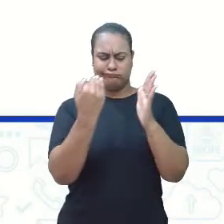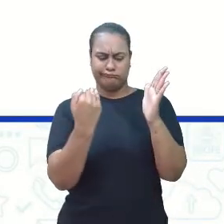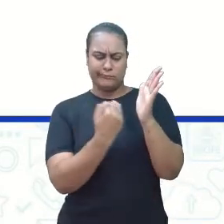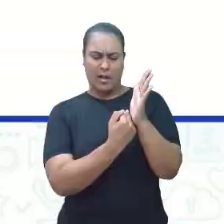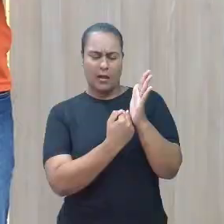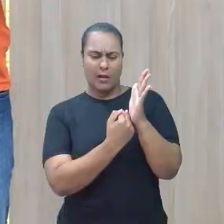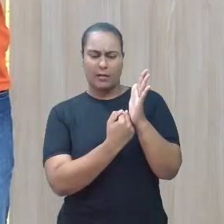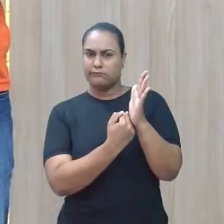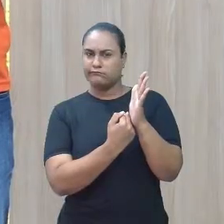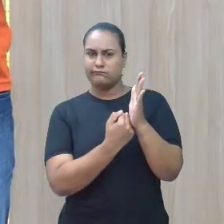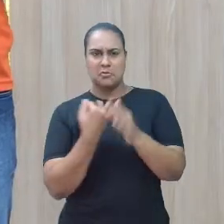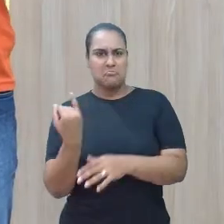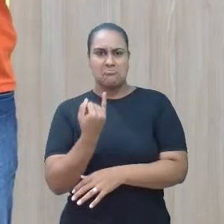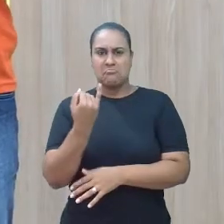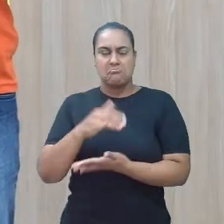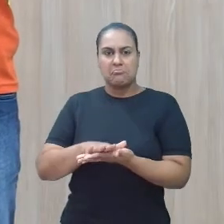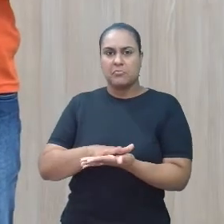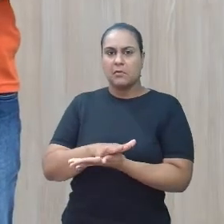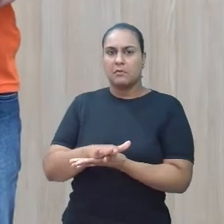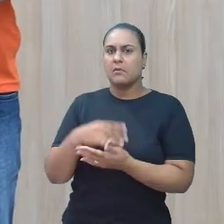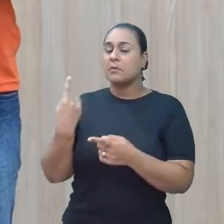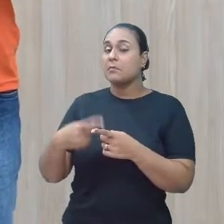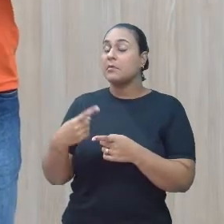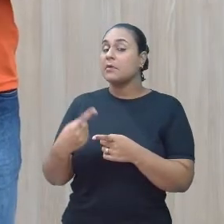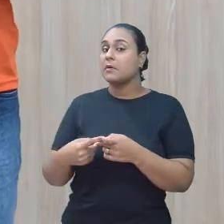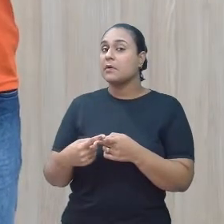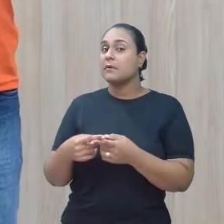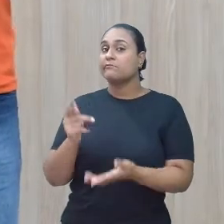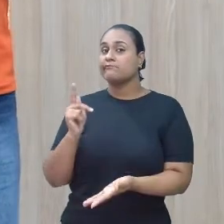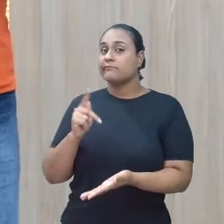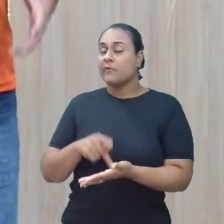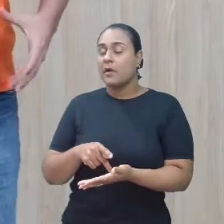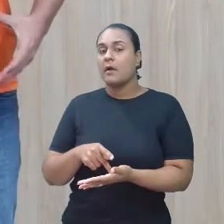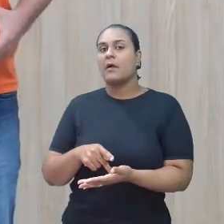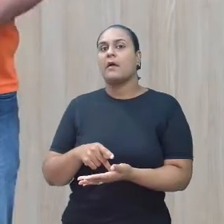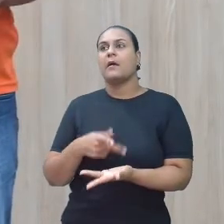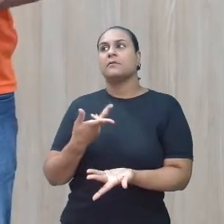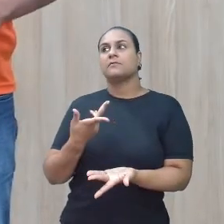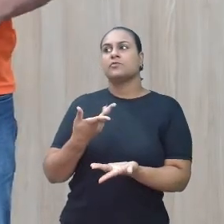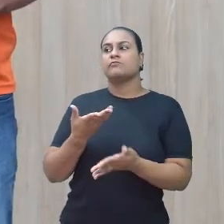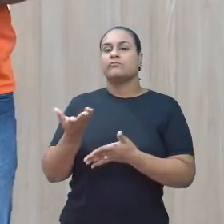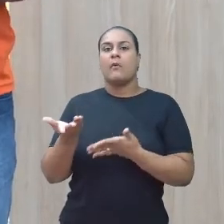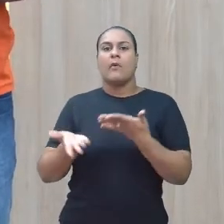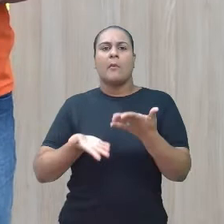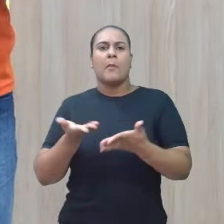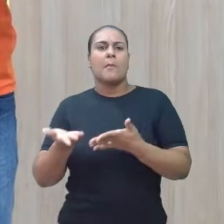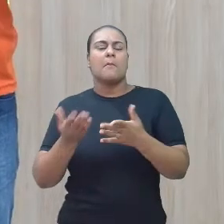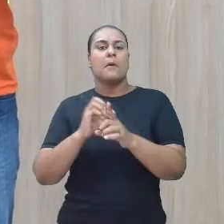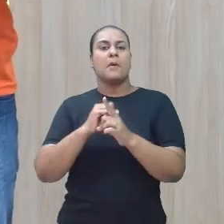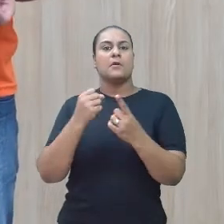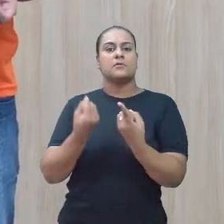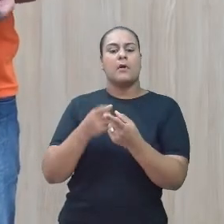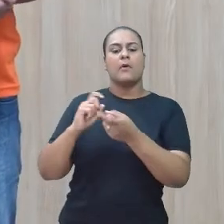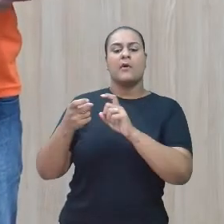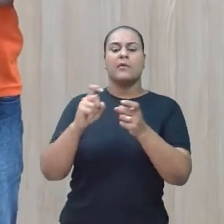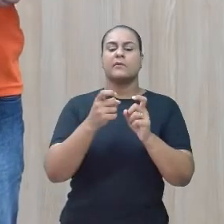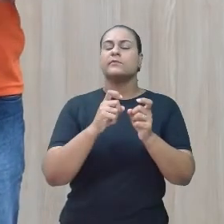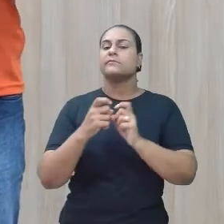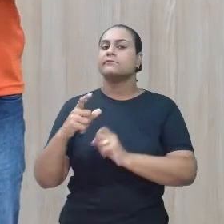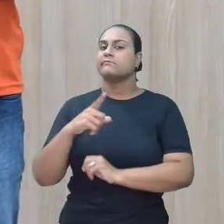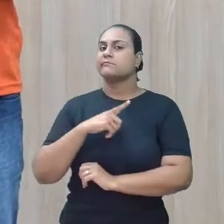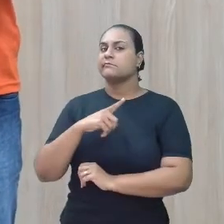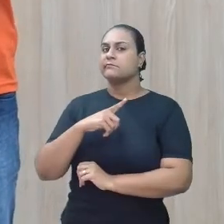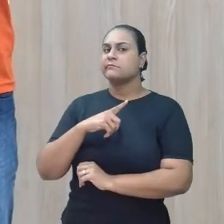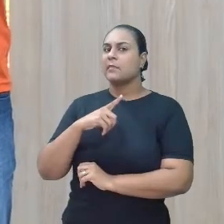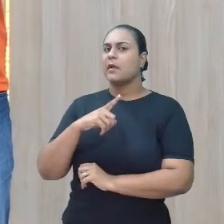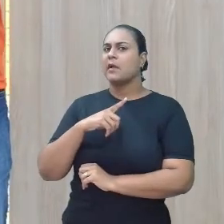Por que a gente diz isso? Porque, de fato, no trato social, nas discussões que muitas vezes são colocadas, a gente